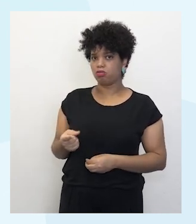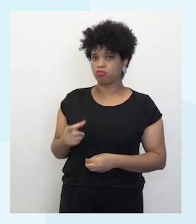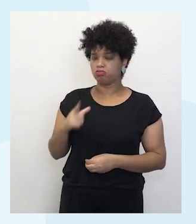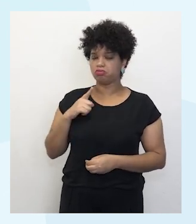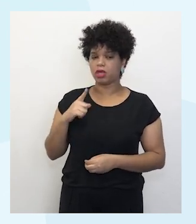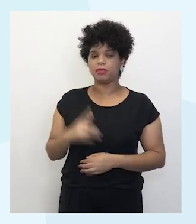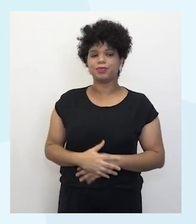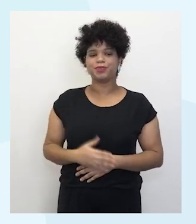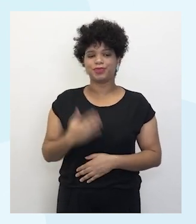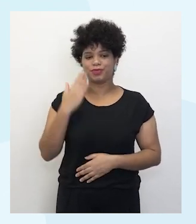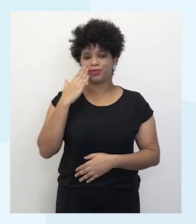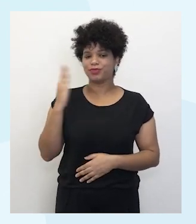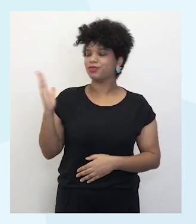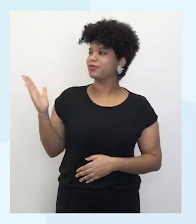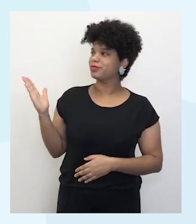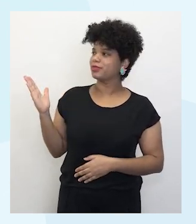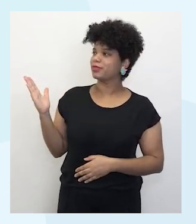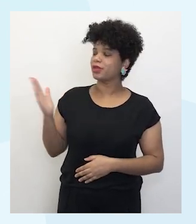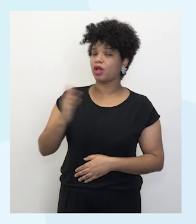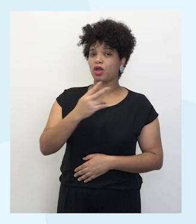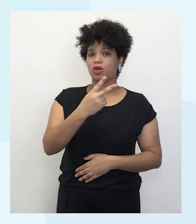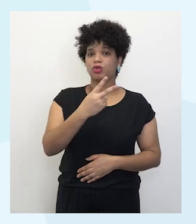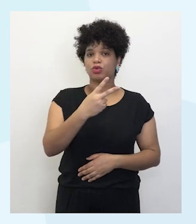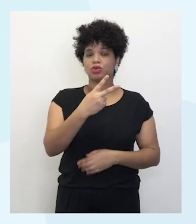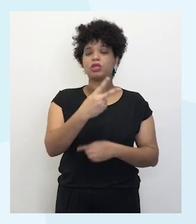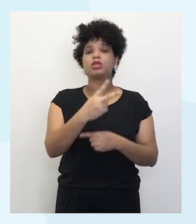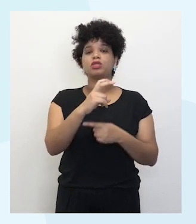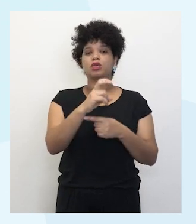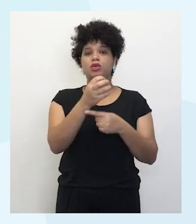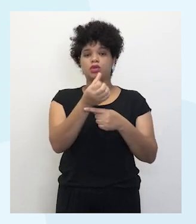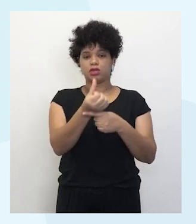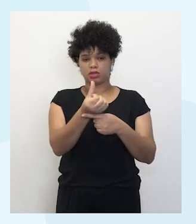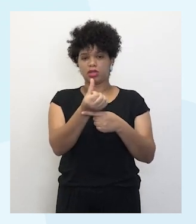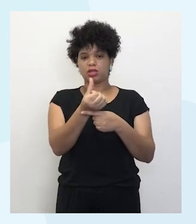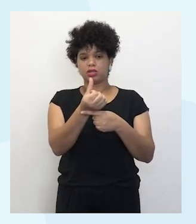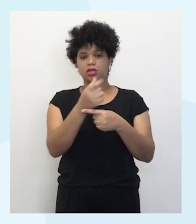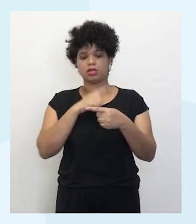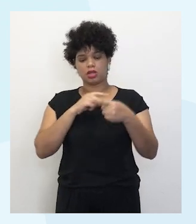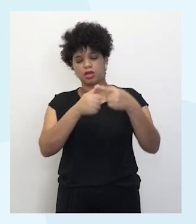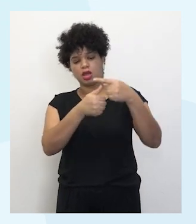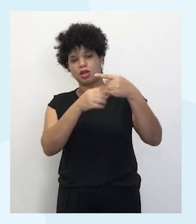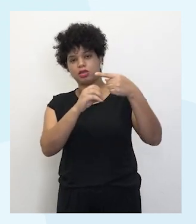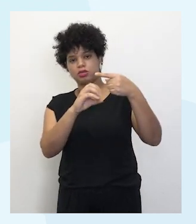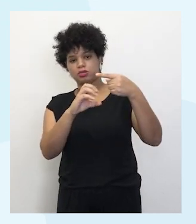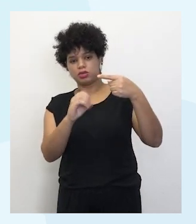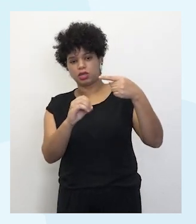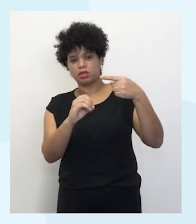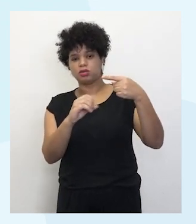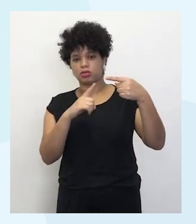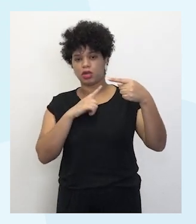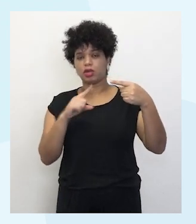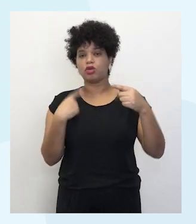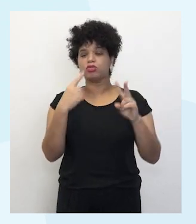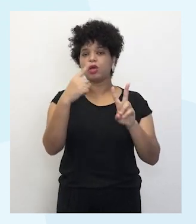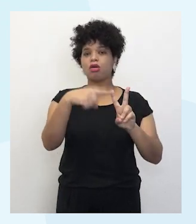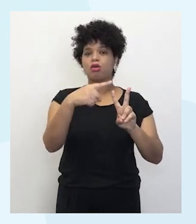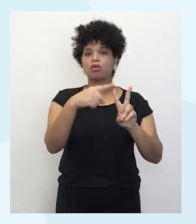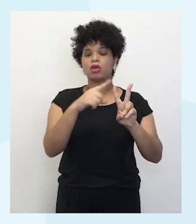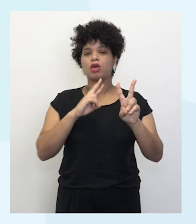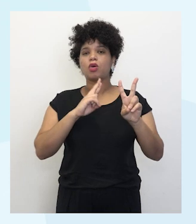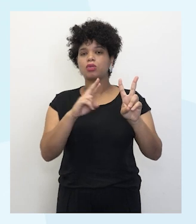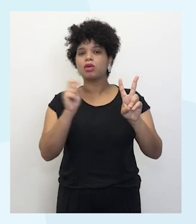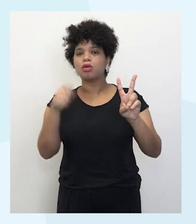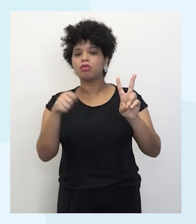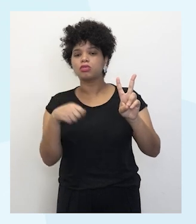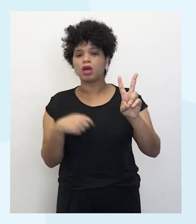É a mesma coisa que 256 centésimos. E aí, a gente extrai a raiz quadrada. O lado é a raiz quadrada da área.